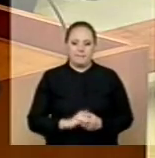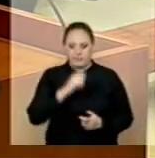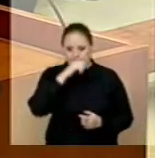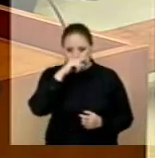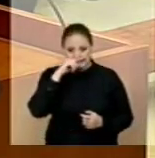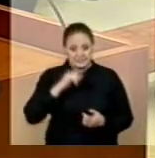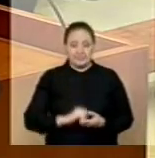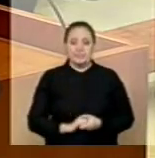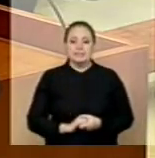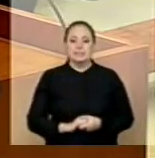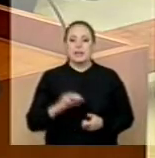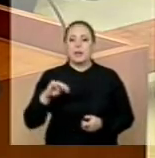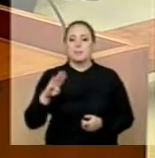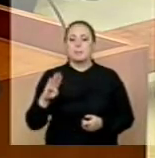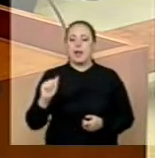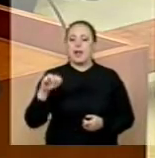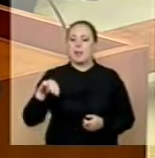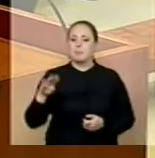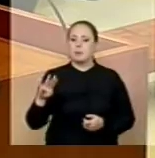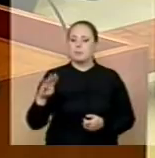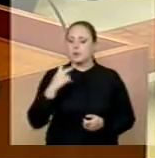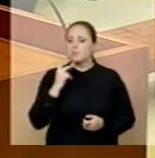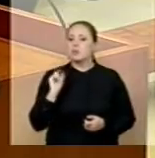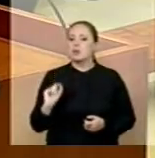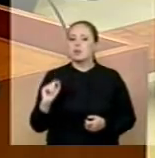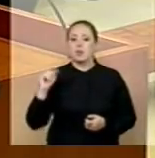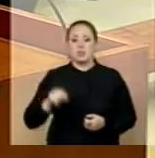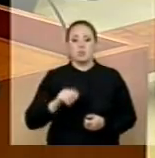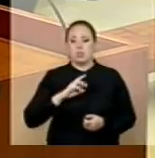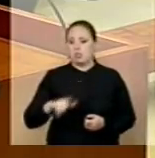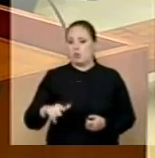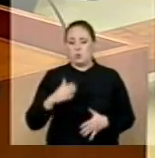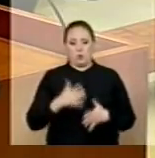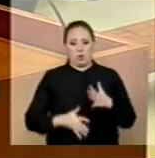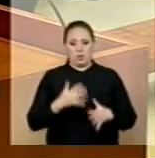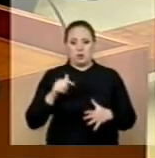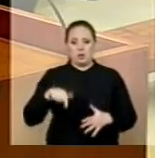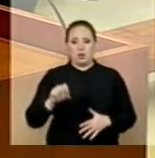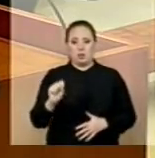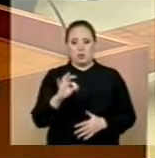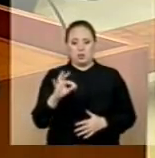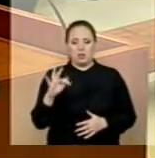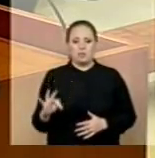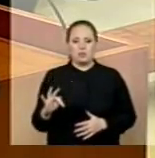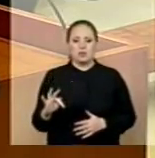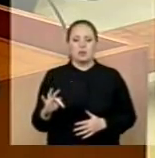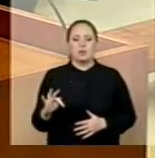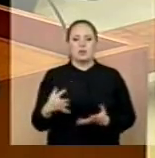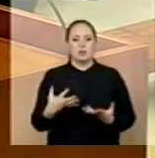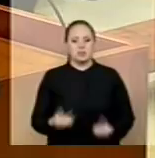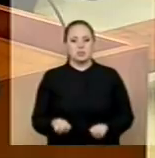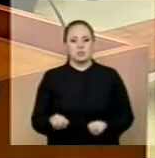MB dizer é que esses precedentes não impedem que essa Igreja Corte acolha a